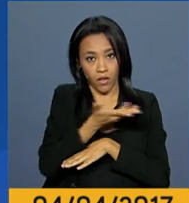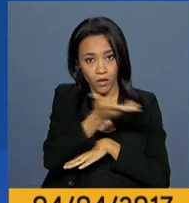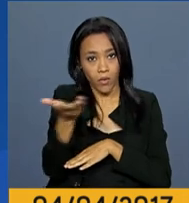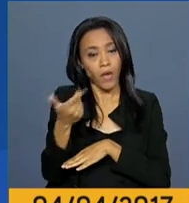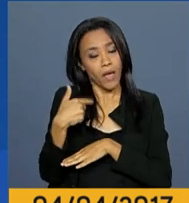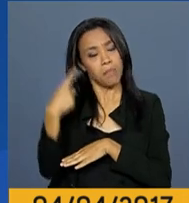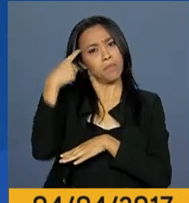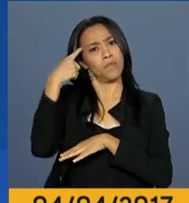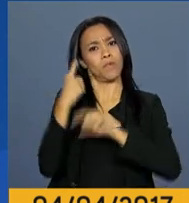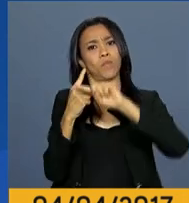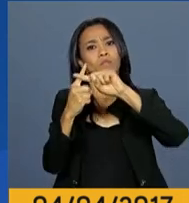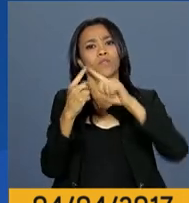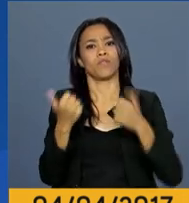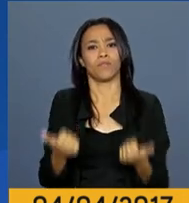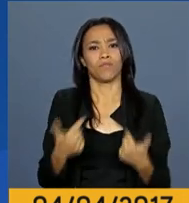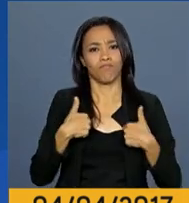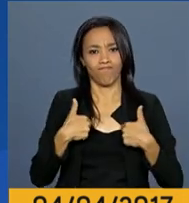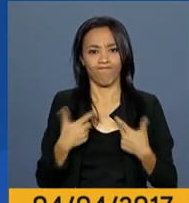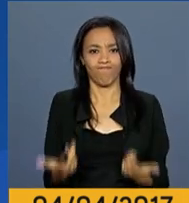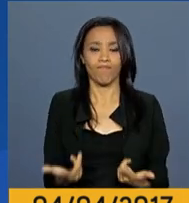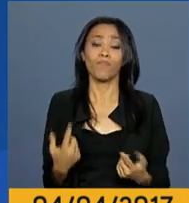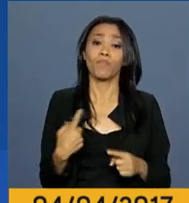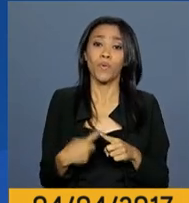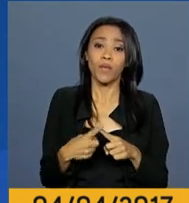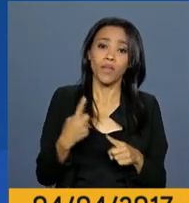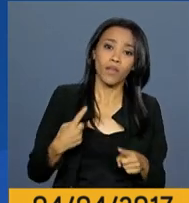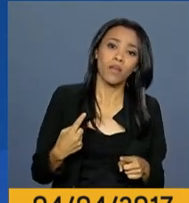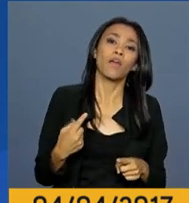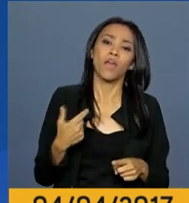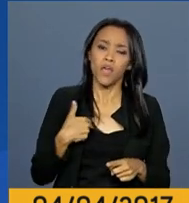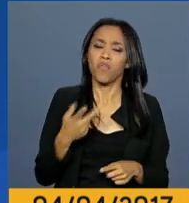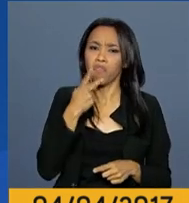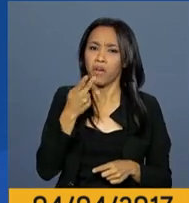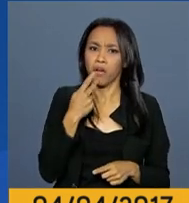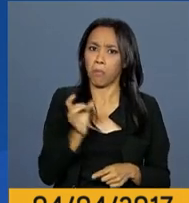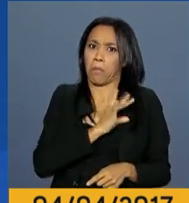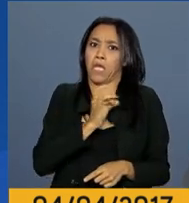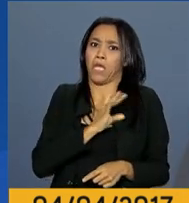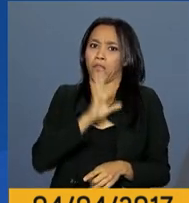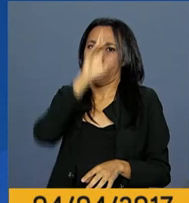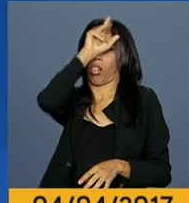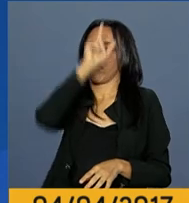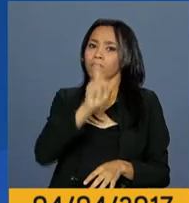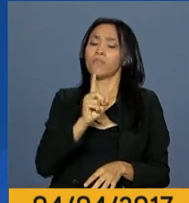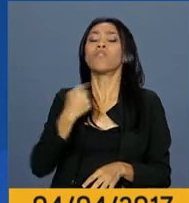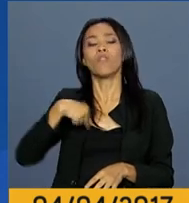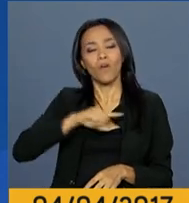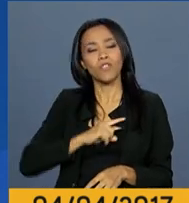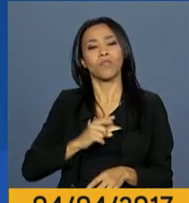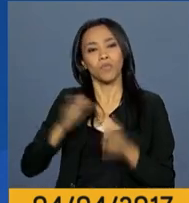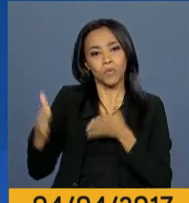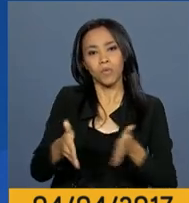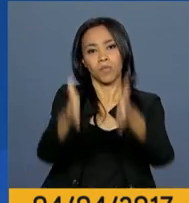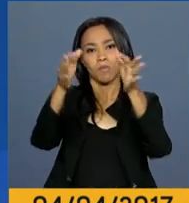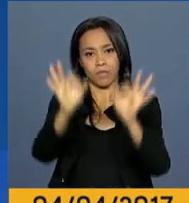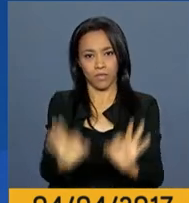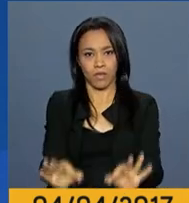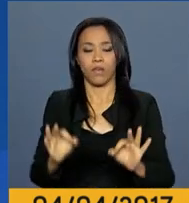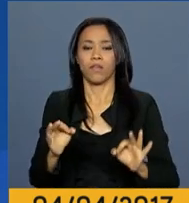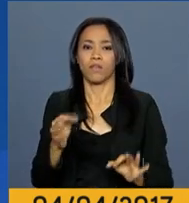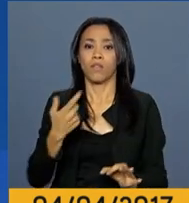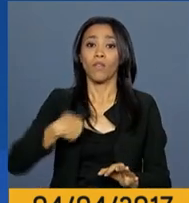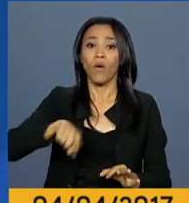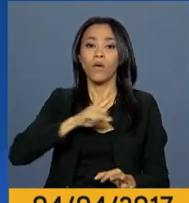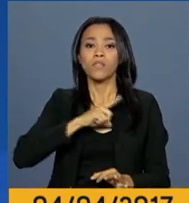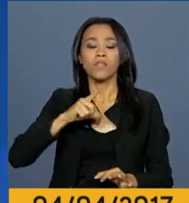absoluto otimismo, porque estamos, digo sem medo de errar, no rumo certo. Nós temos clareza do que